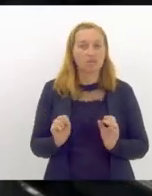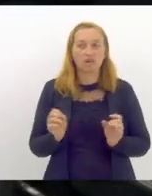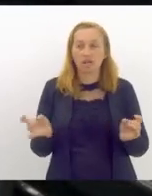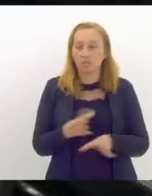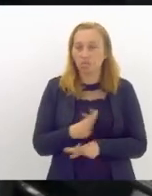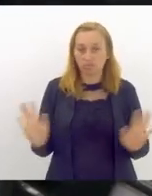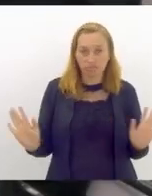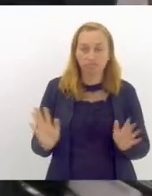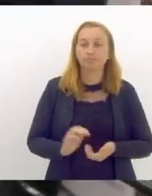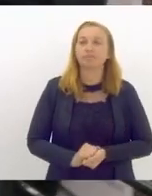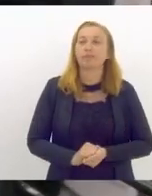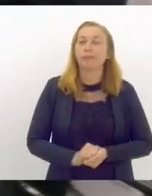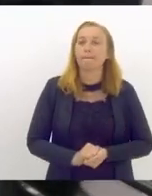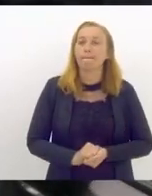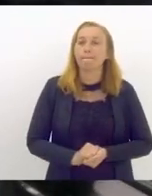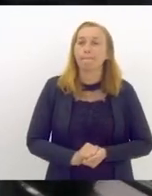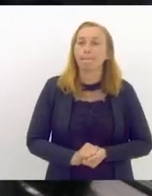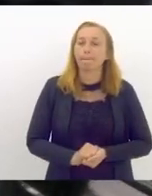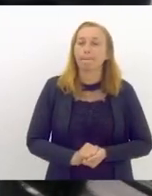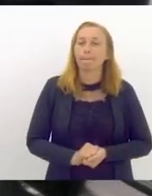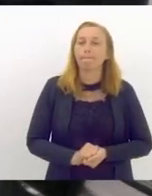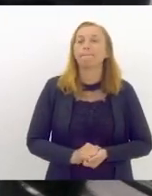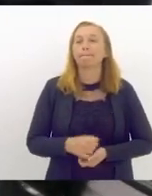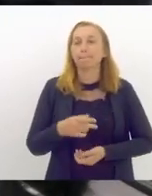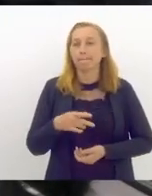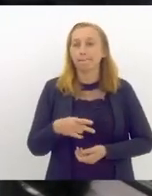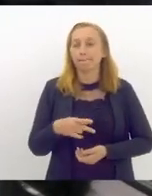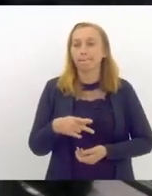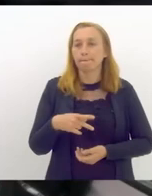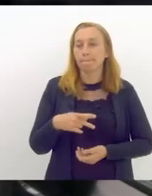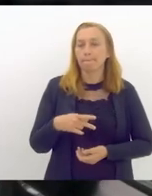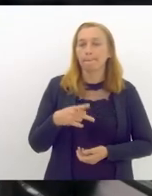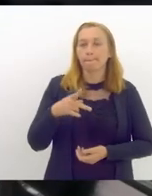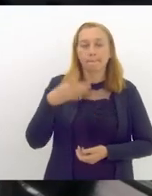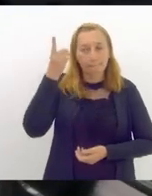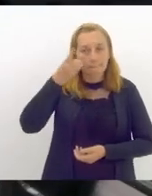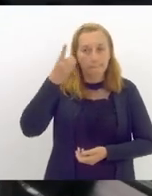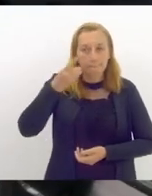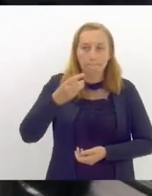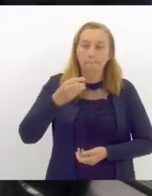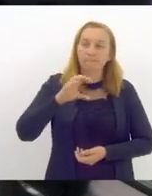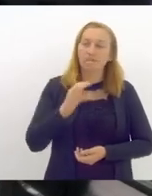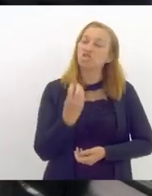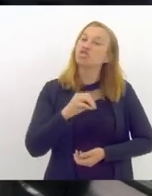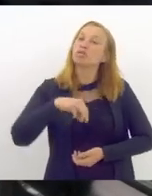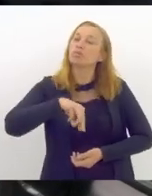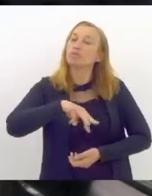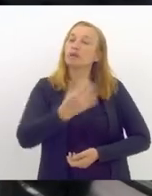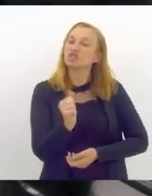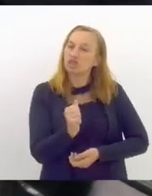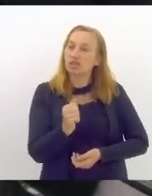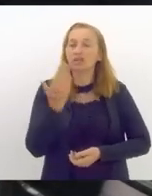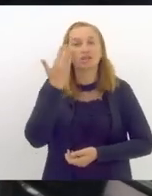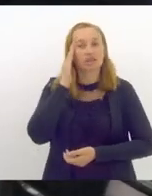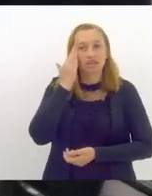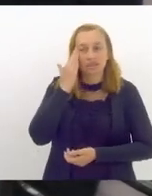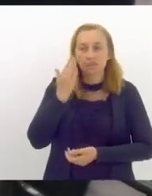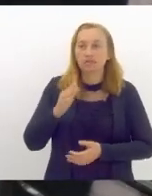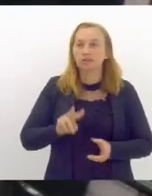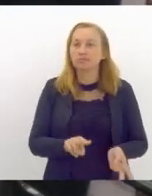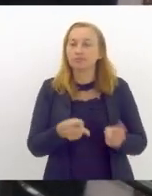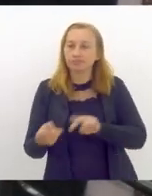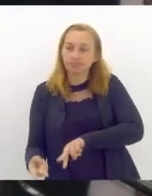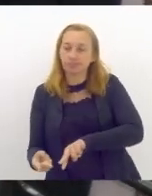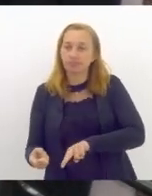Então faço minhas palavras tipo Machado aqui no sentido de que haja um entendimento faço apenas um